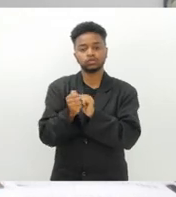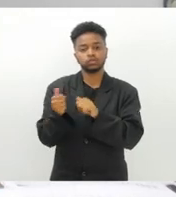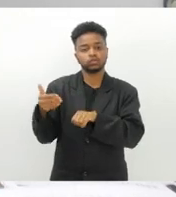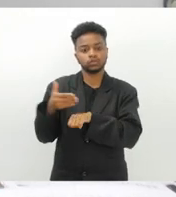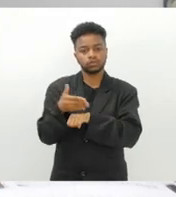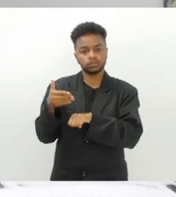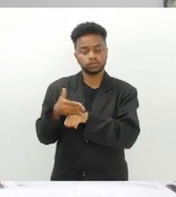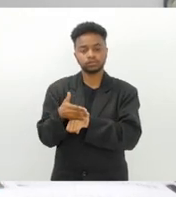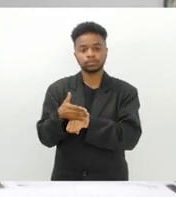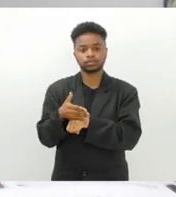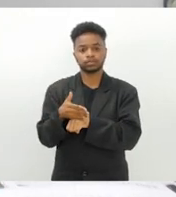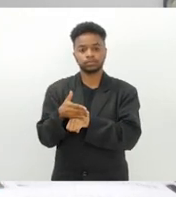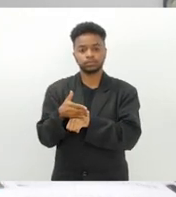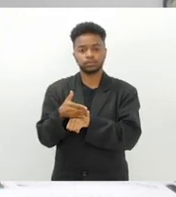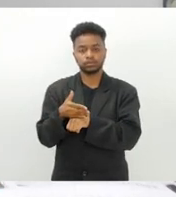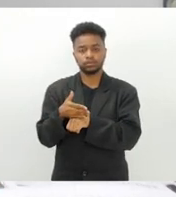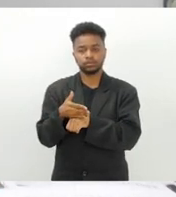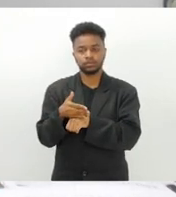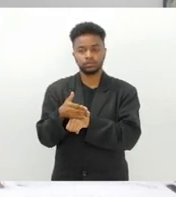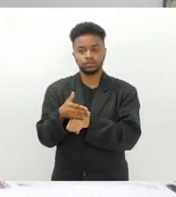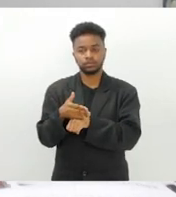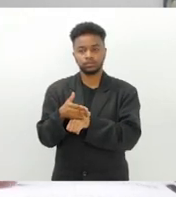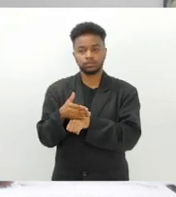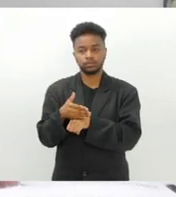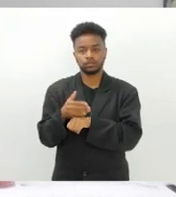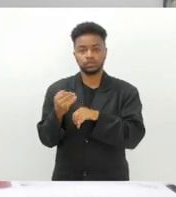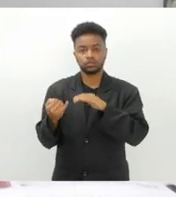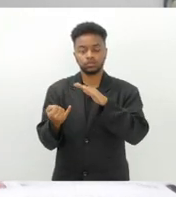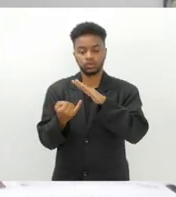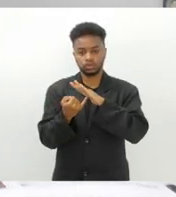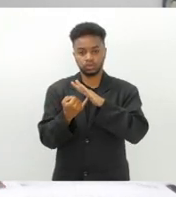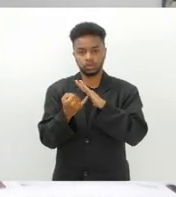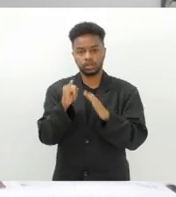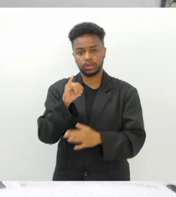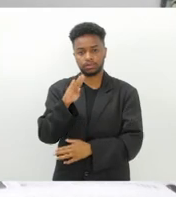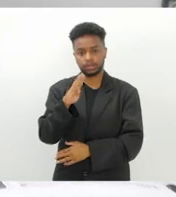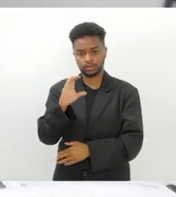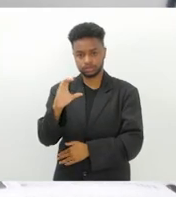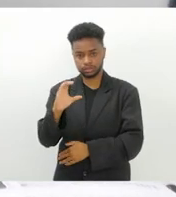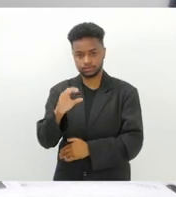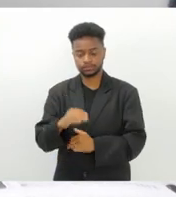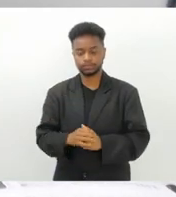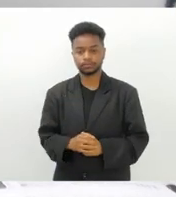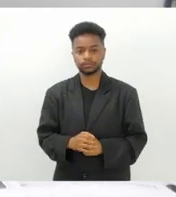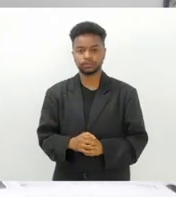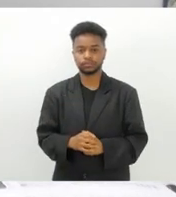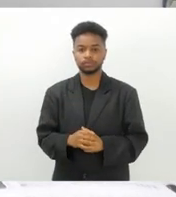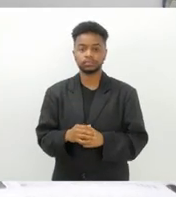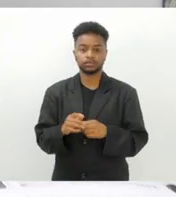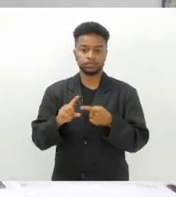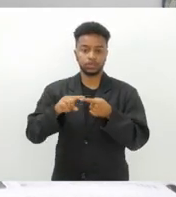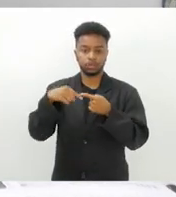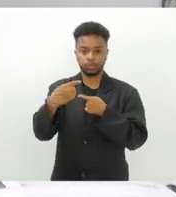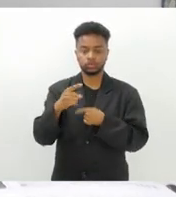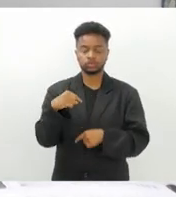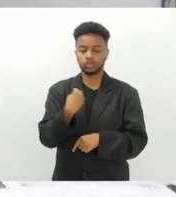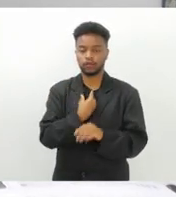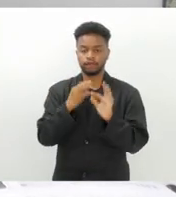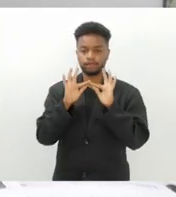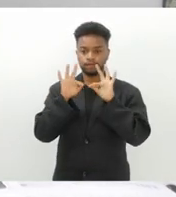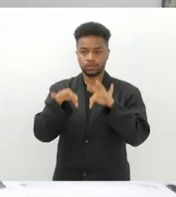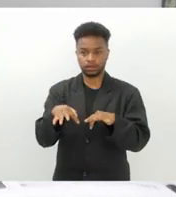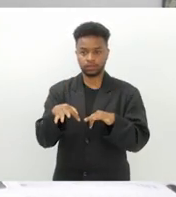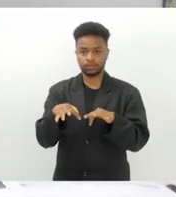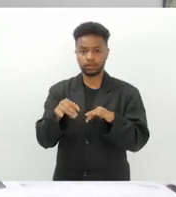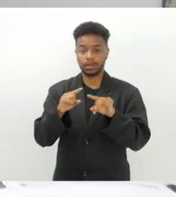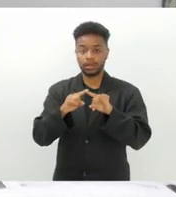participação direta do Instituto Benjamin Constant. E assim nós vamos encerrar esse ato, mas